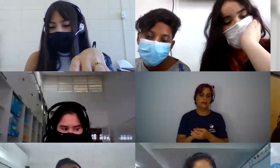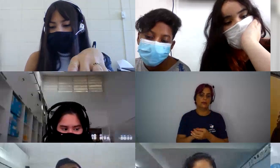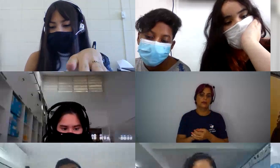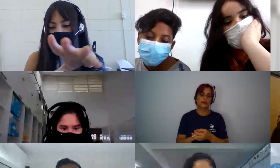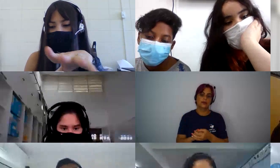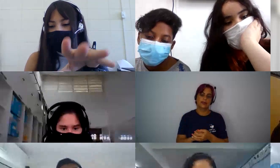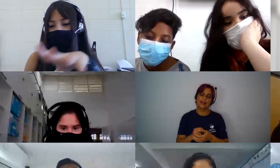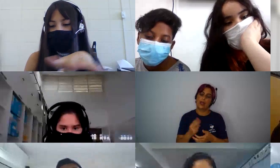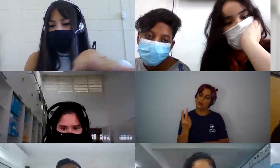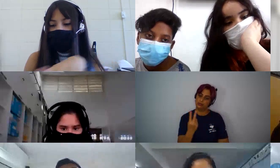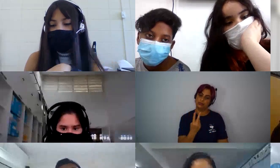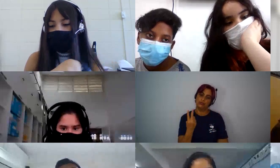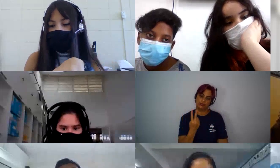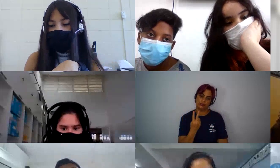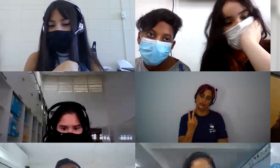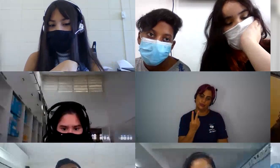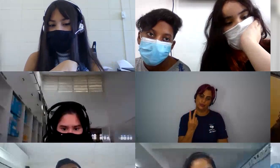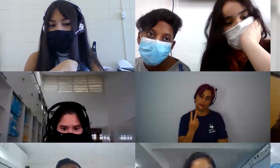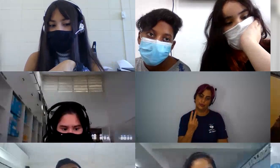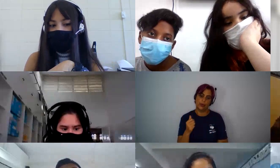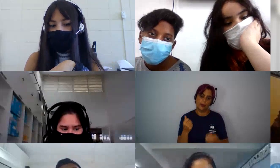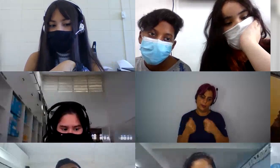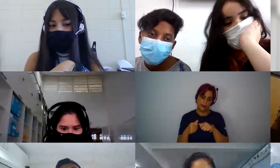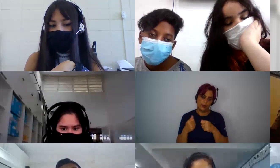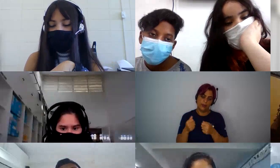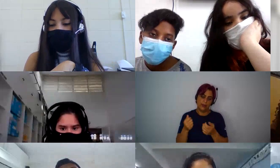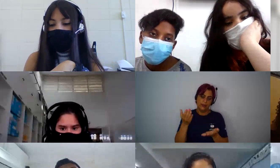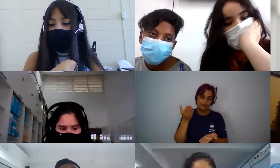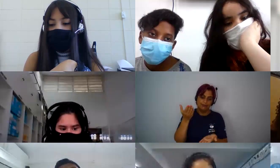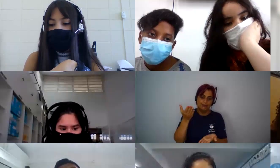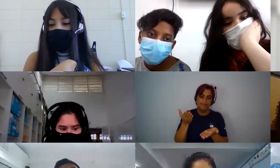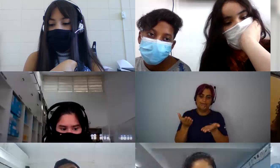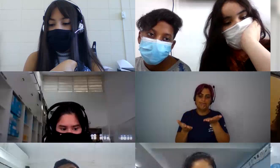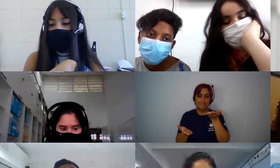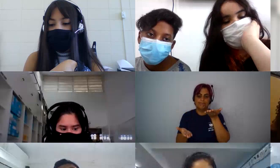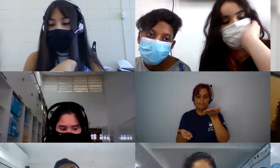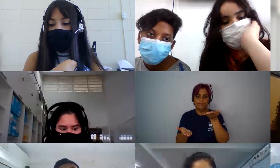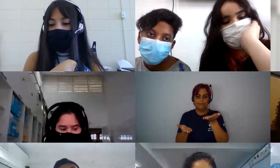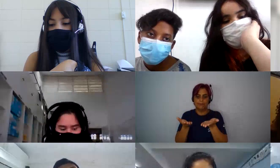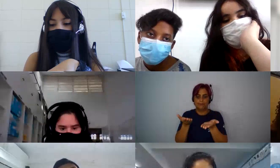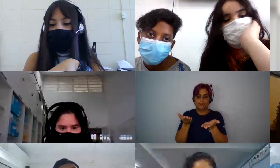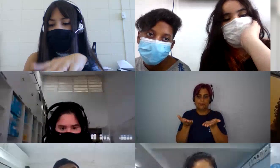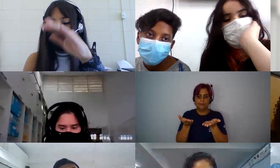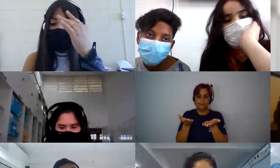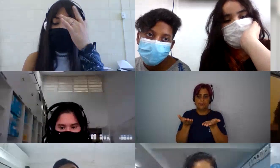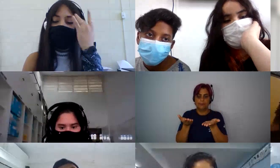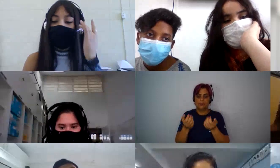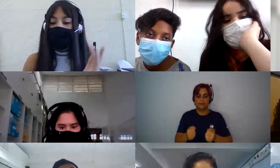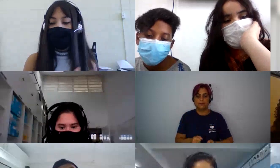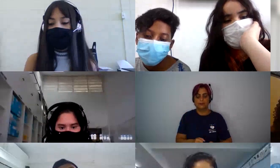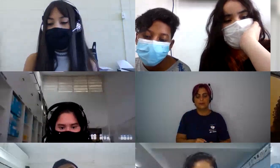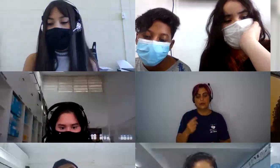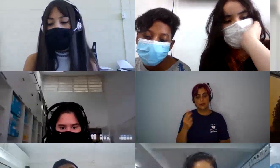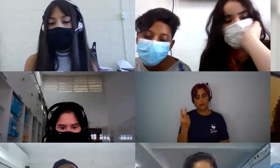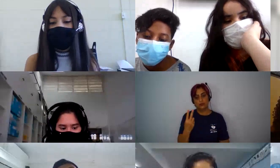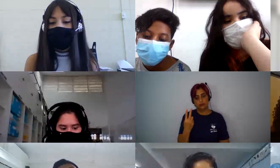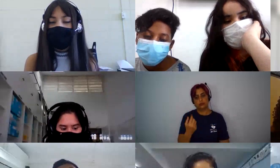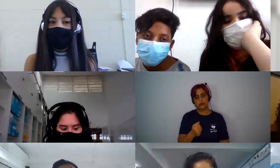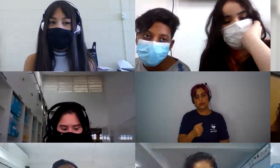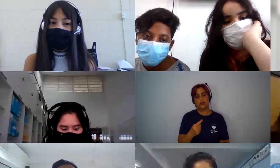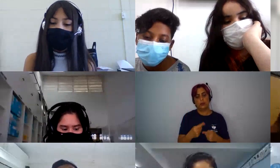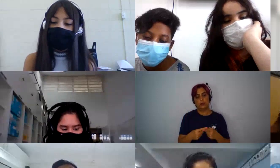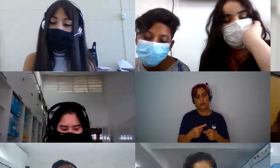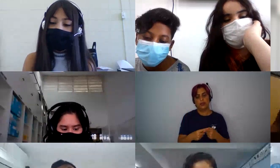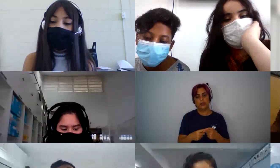dos dois, tipo, acho em que, equilíbrio. Acho que pega mais, nossa, bem equilibrado mesmo, Rayane? Isso, acho que os dois, porque